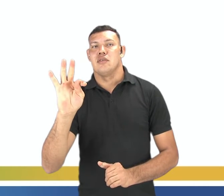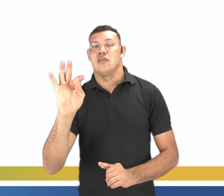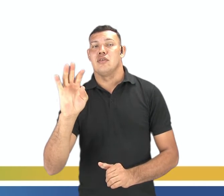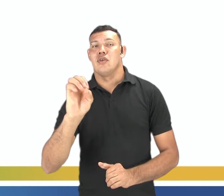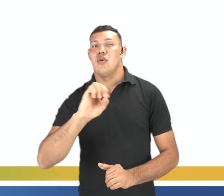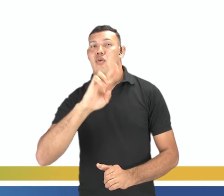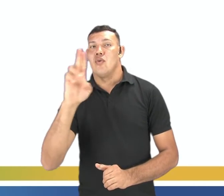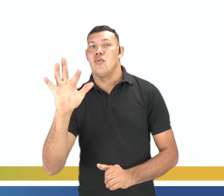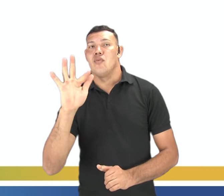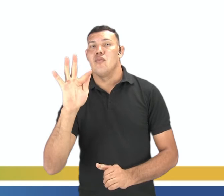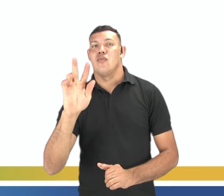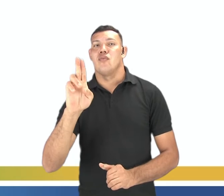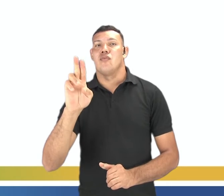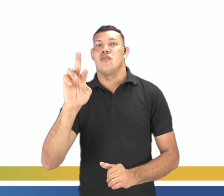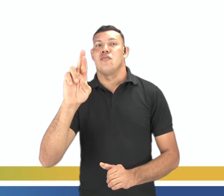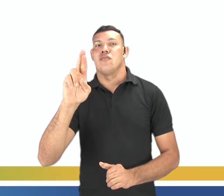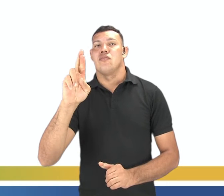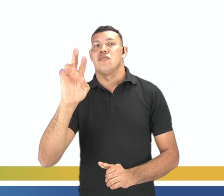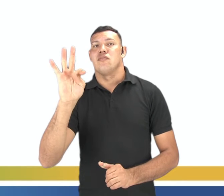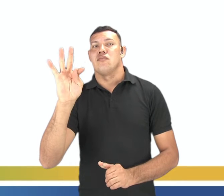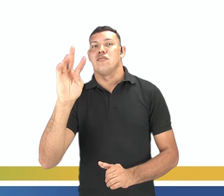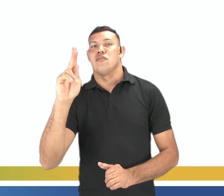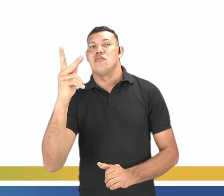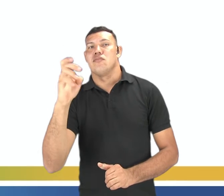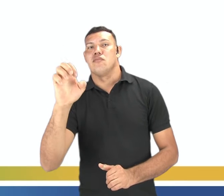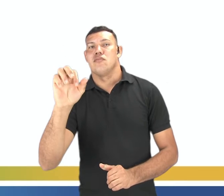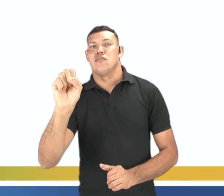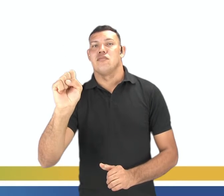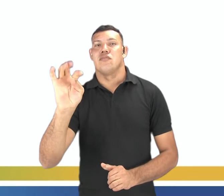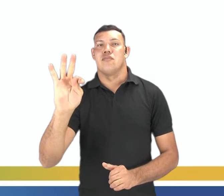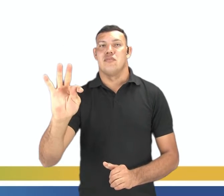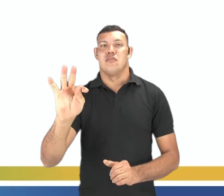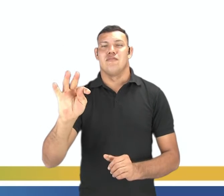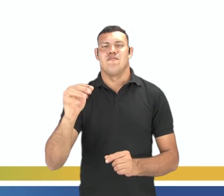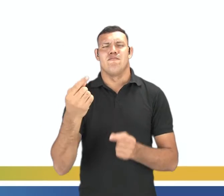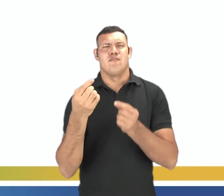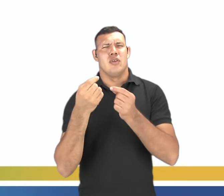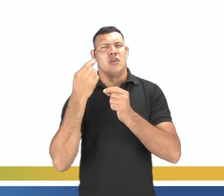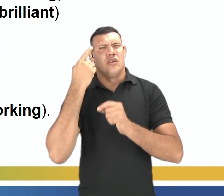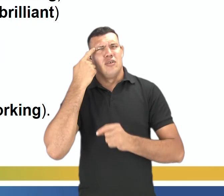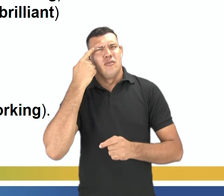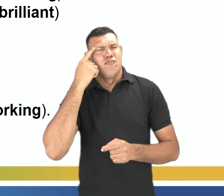que significam mais longe e também o mais distante. Tudo bem?